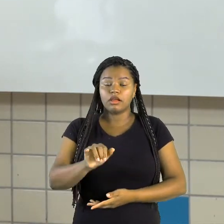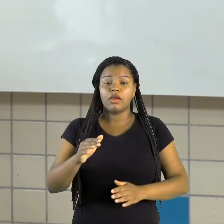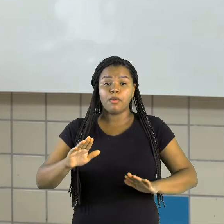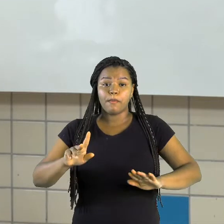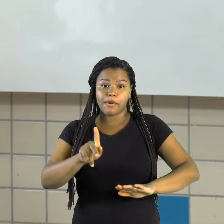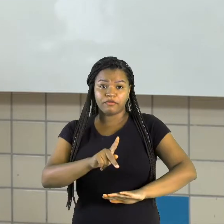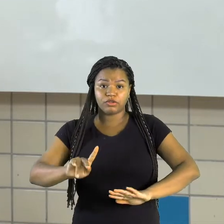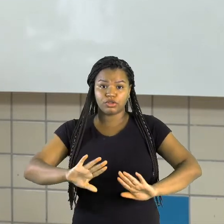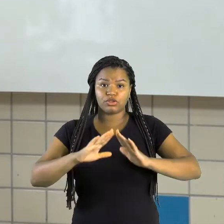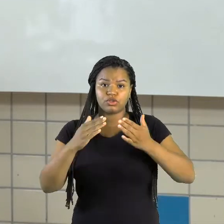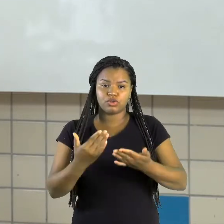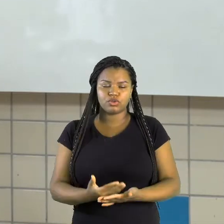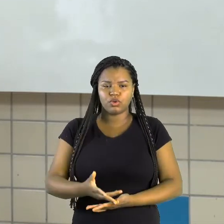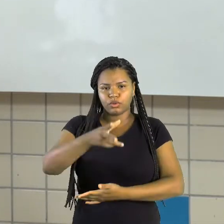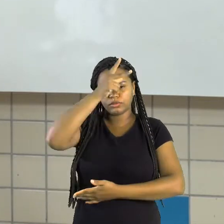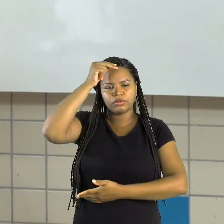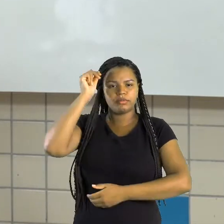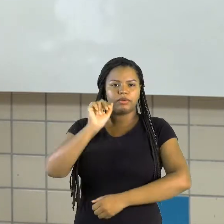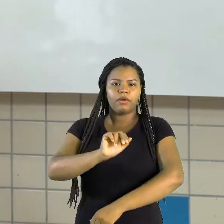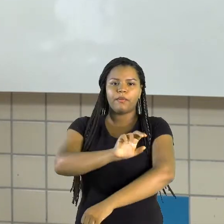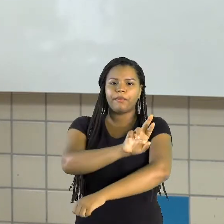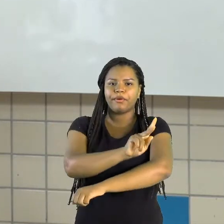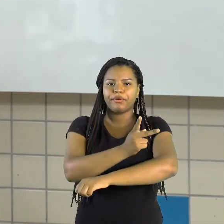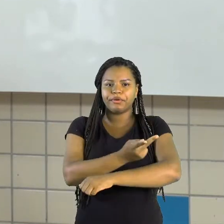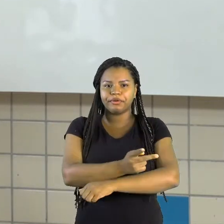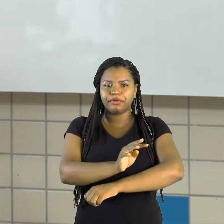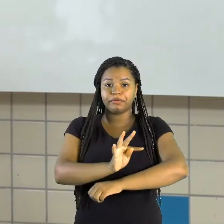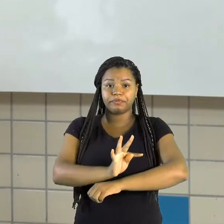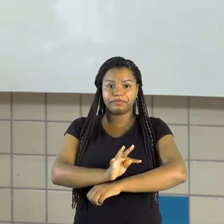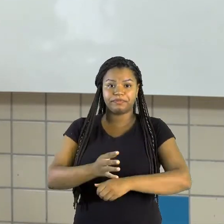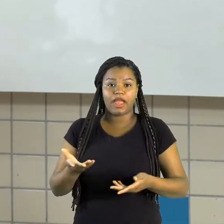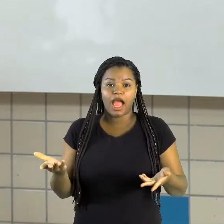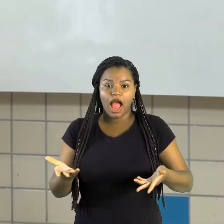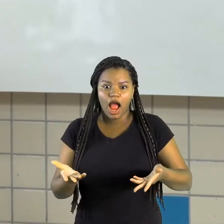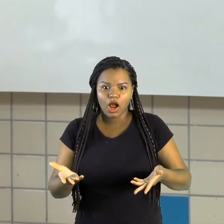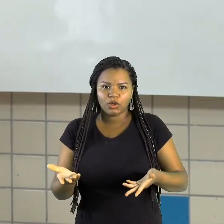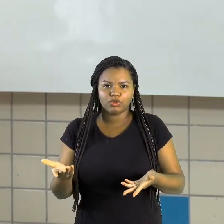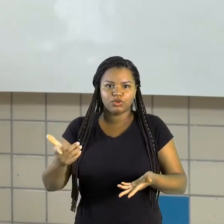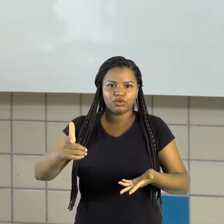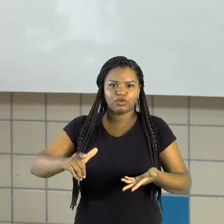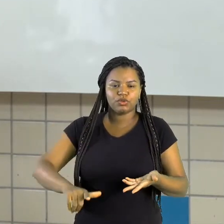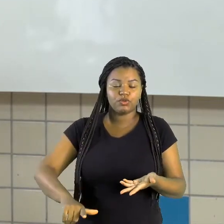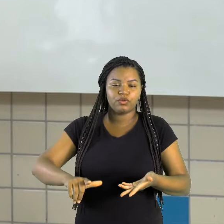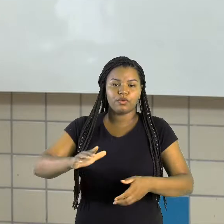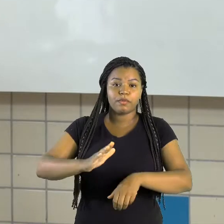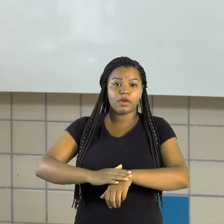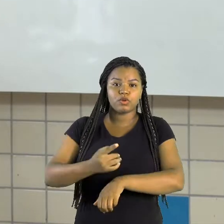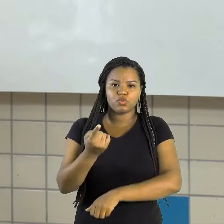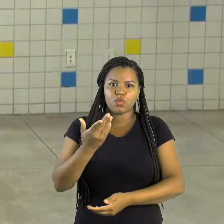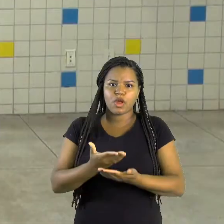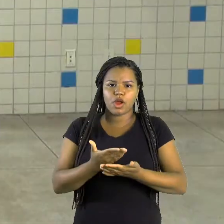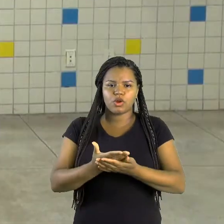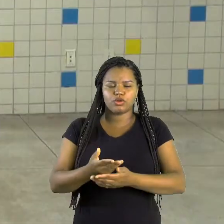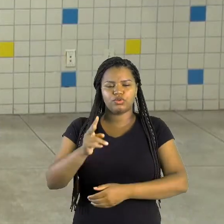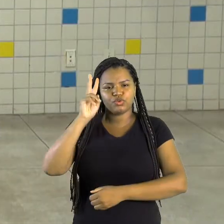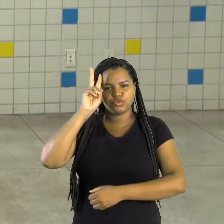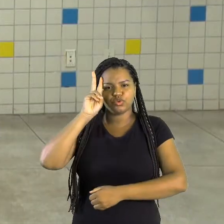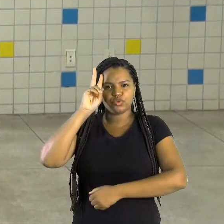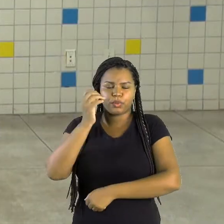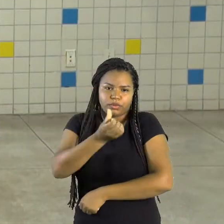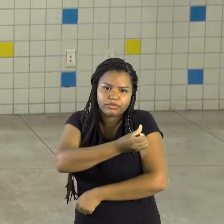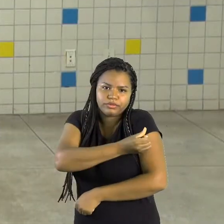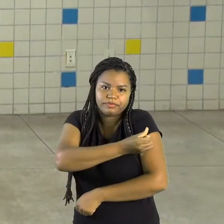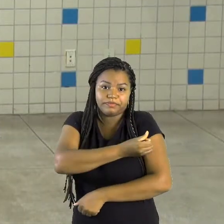Henrique Taloni, e nós estamos aqui reunidos para mais uma aula de História do sexto ano. E essa é a